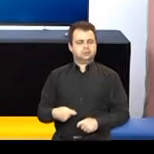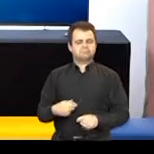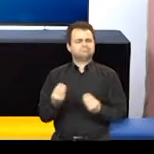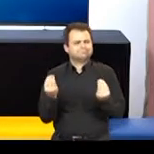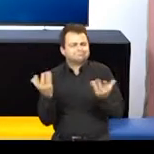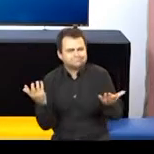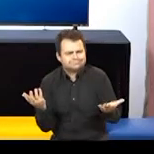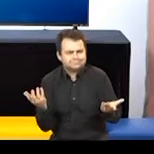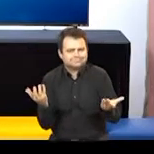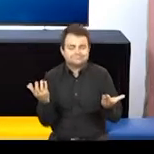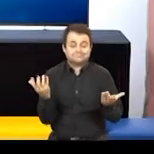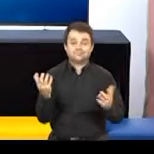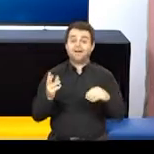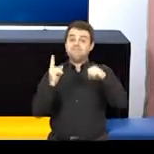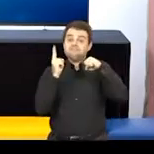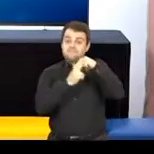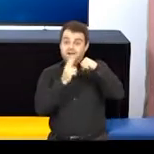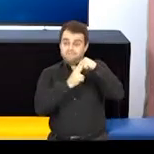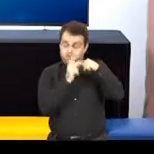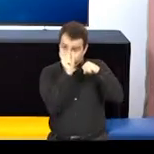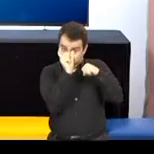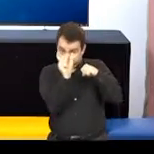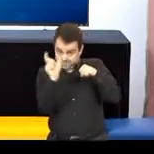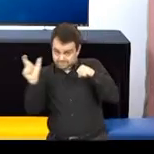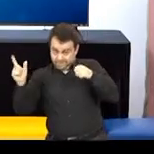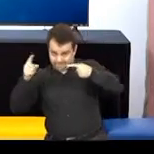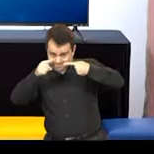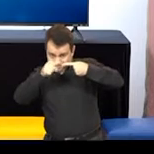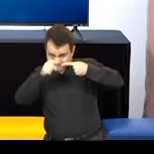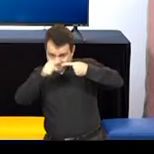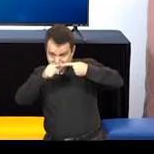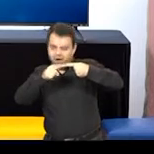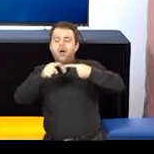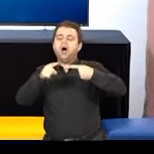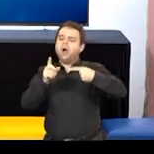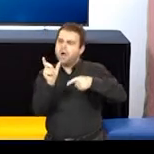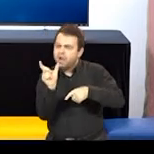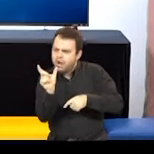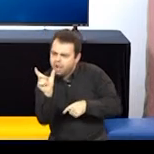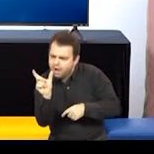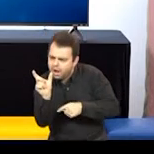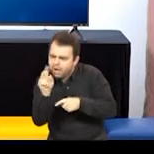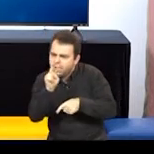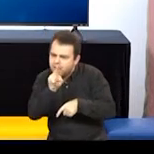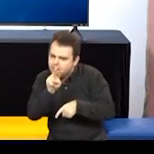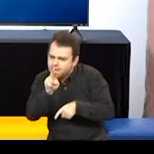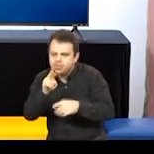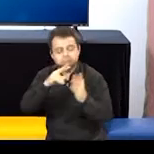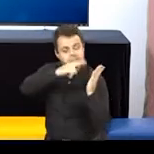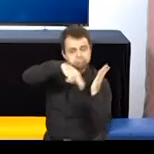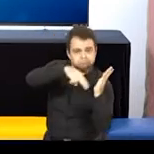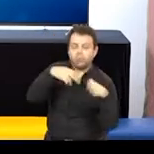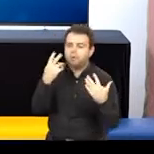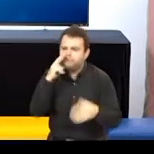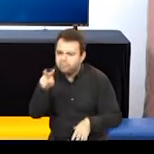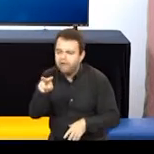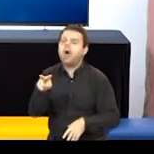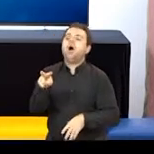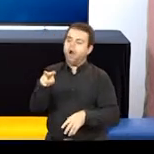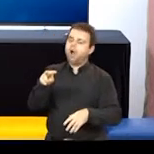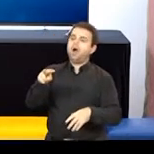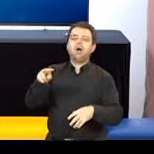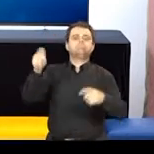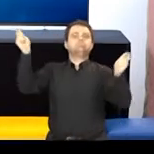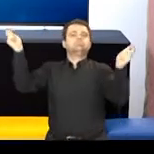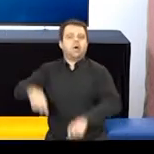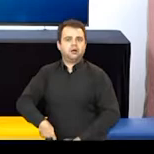as ações dos verbos no indicativo são ações certas, que indicam uma real possibilidade de acontecer.